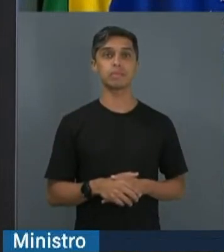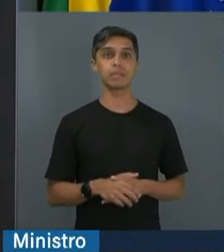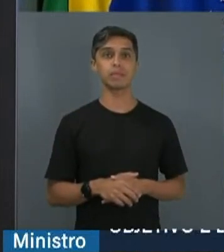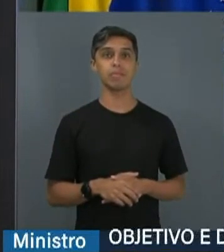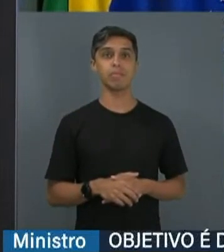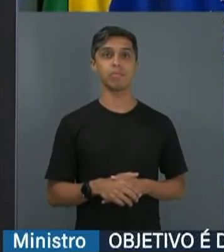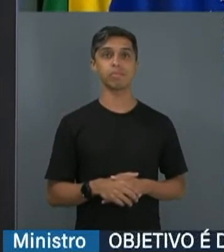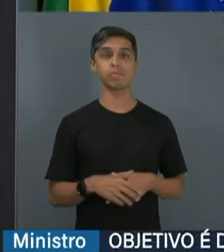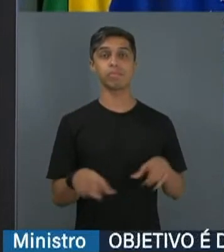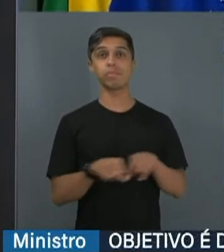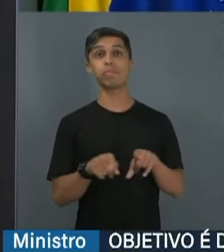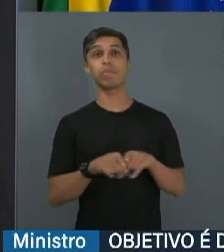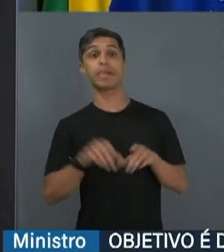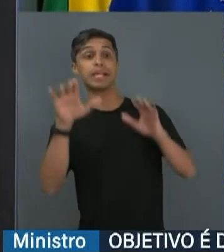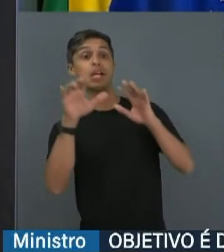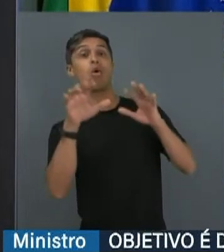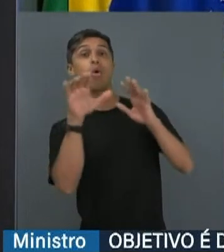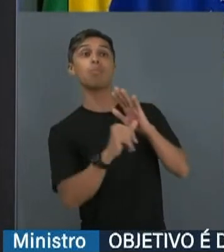Até sequestro de avião teve.